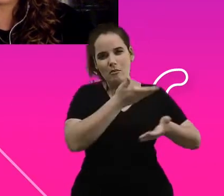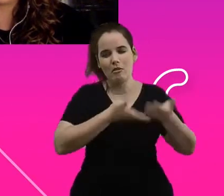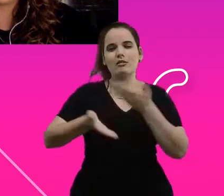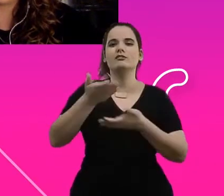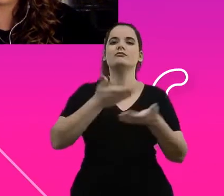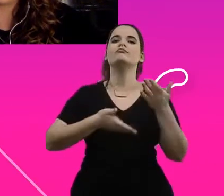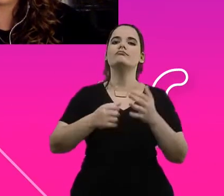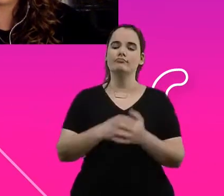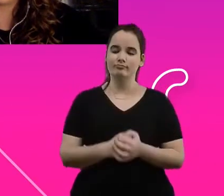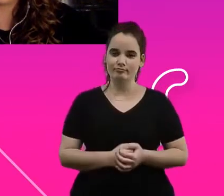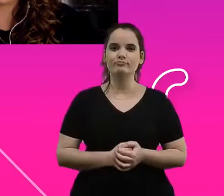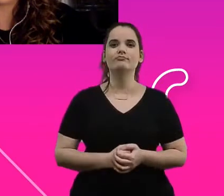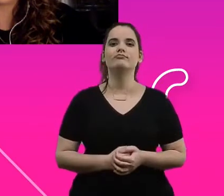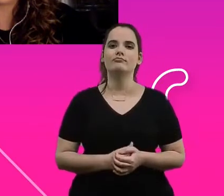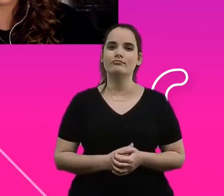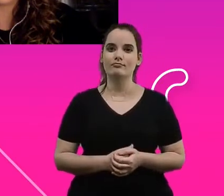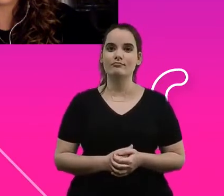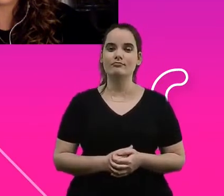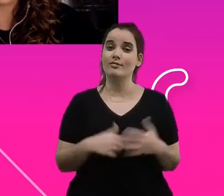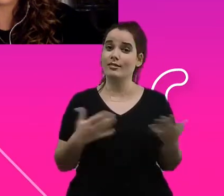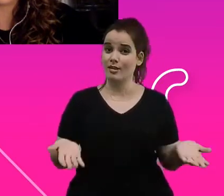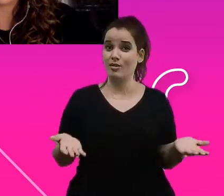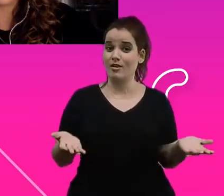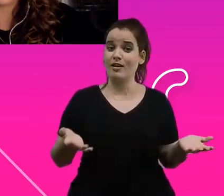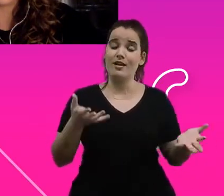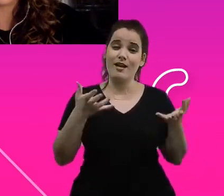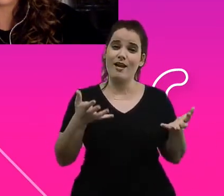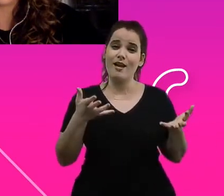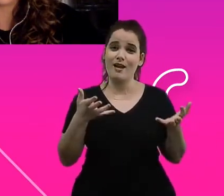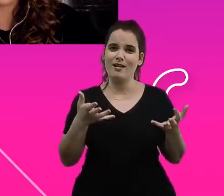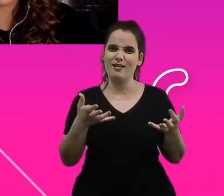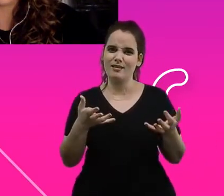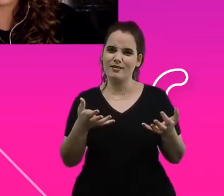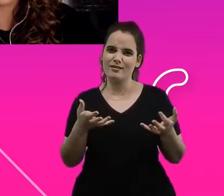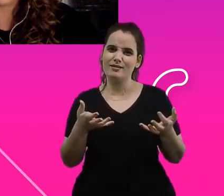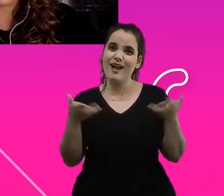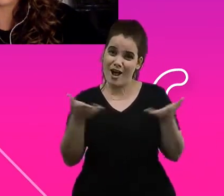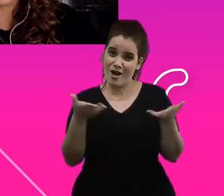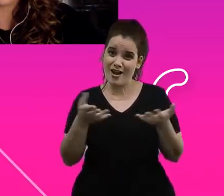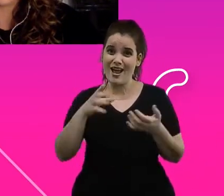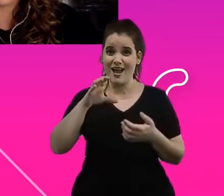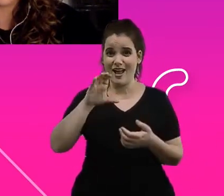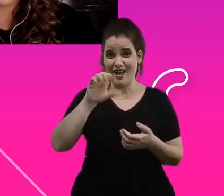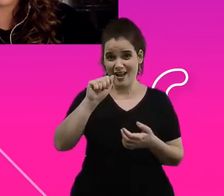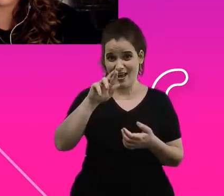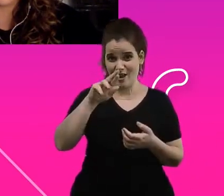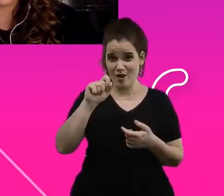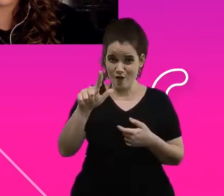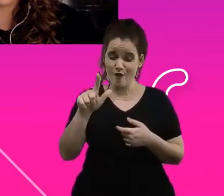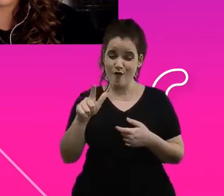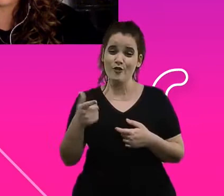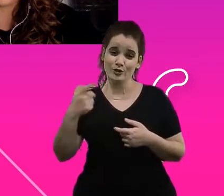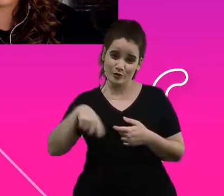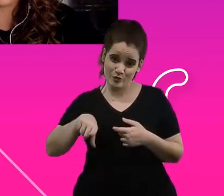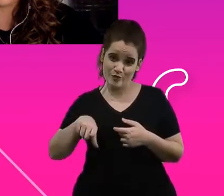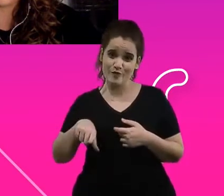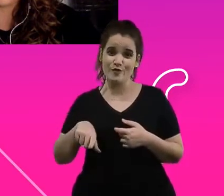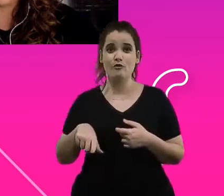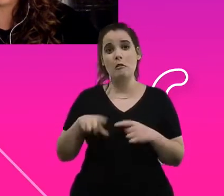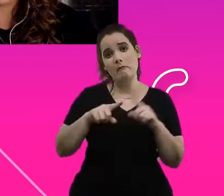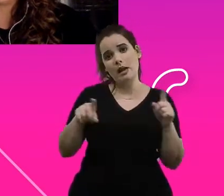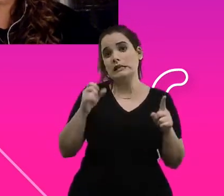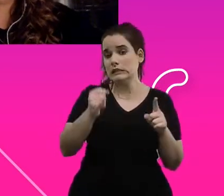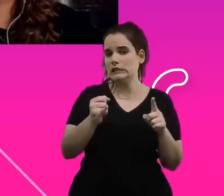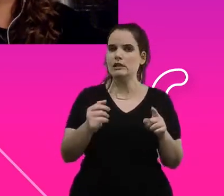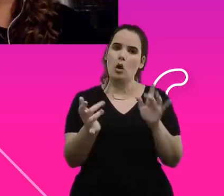isto, queria passar então se calhar a palavra de volta à Carolina, mas já sabem, se quisermos contactar-nos,